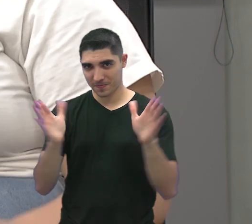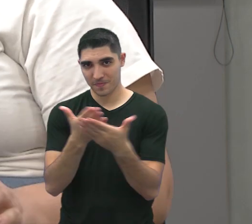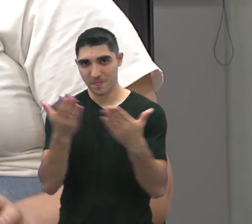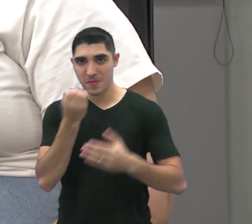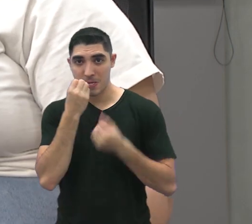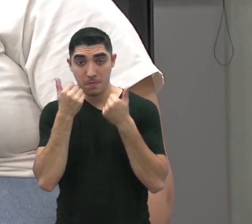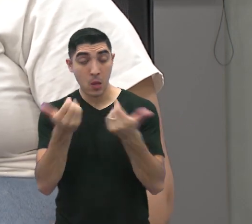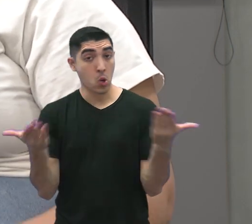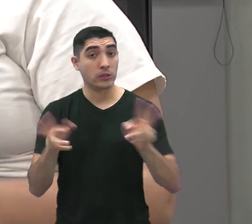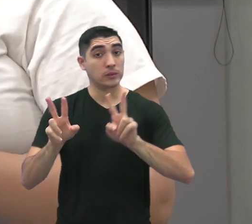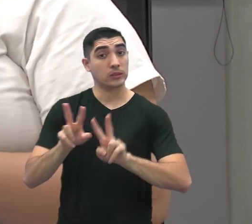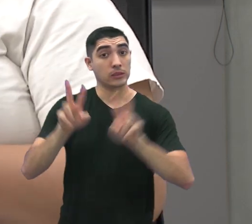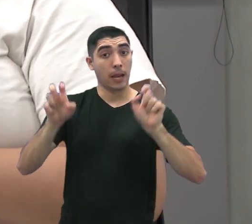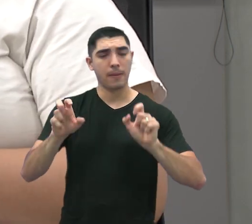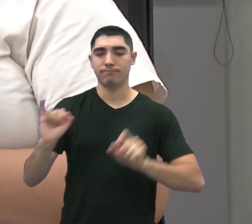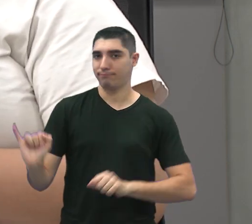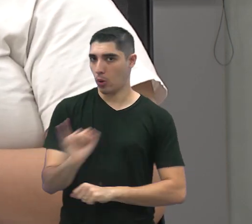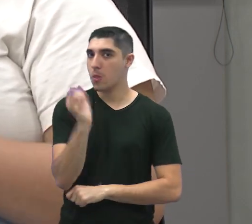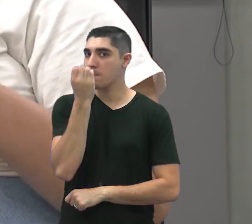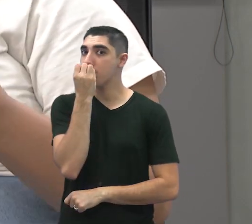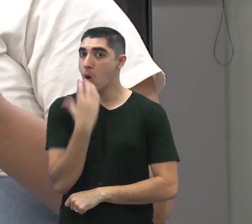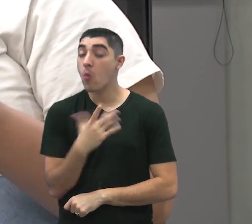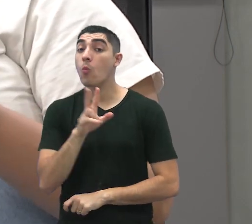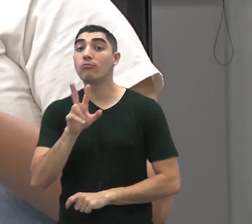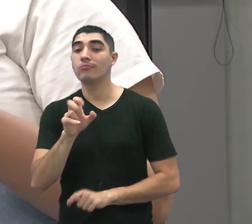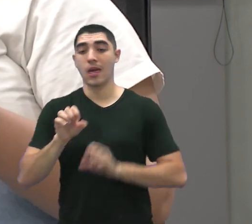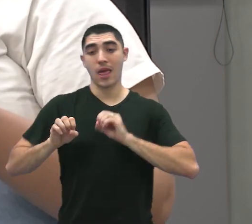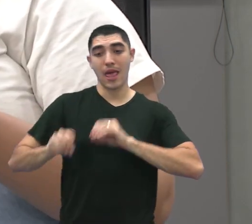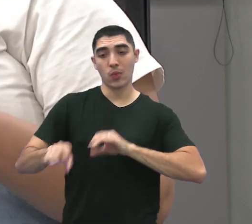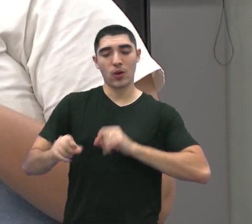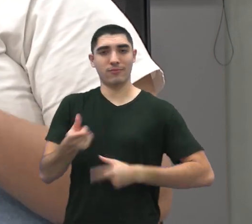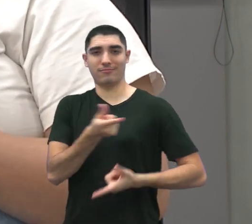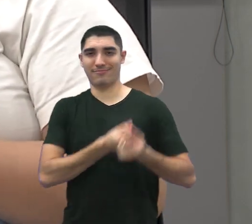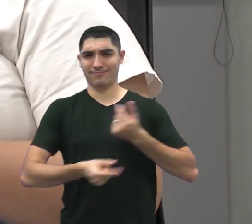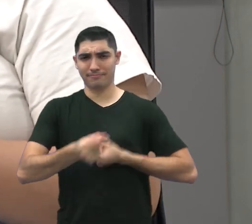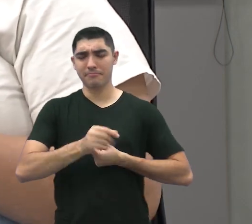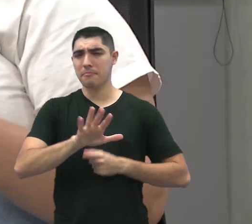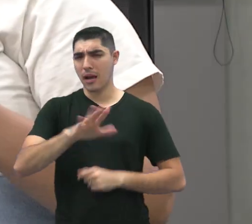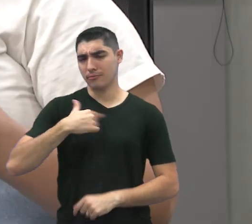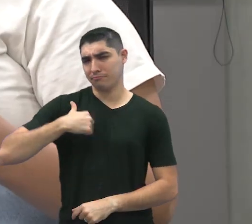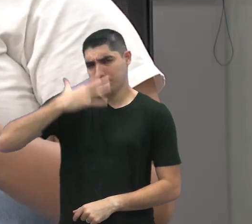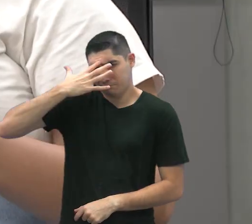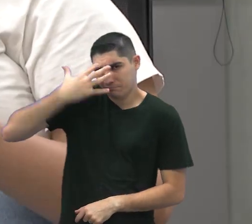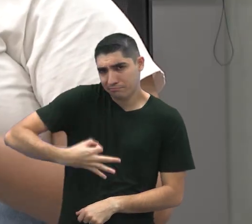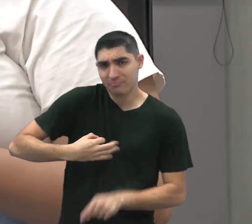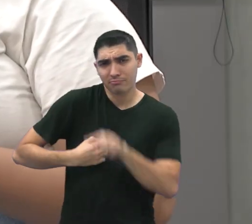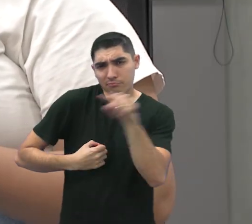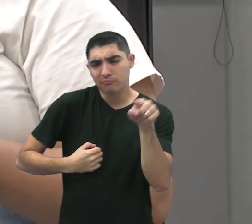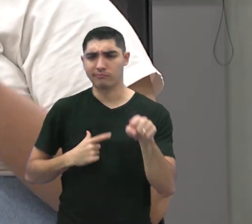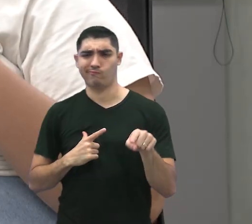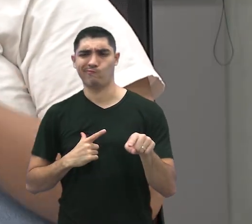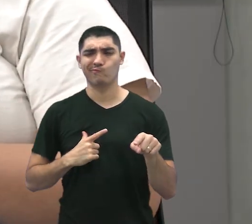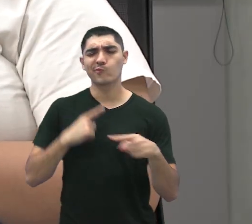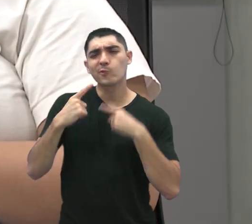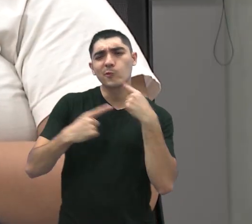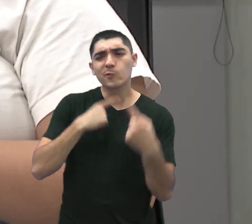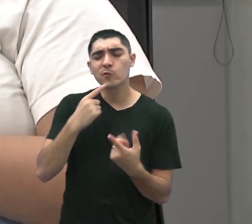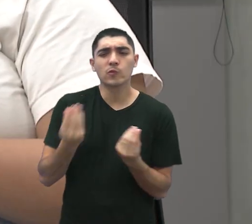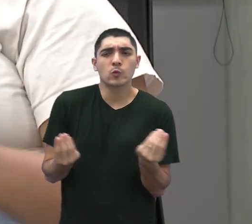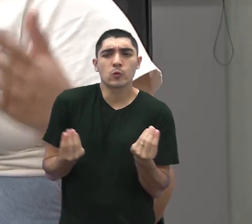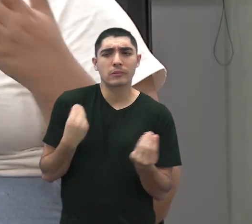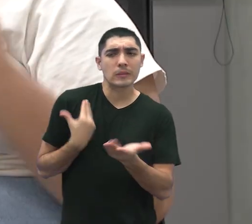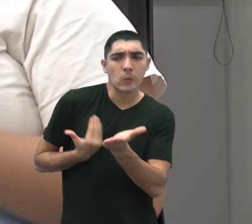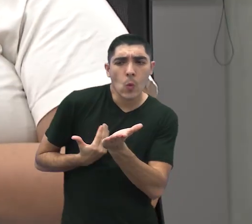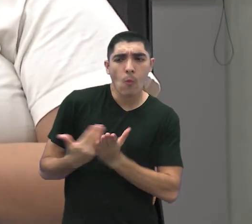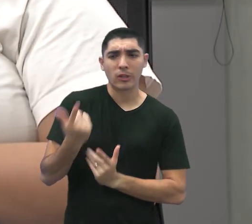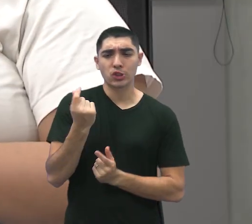Bom, hoje o programa está falando de um tema muito interessante, educação financeira. Mas eu tenho certeza que muita gente deve ter dúvidas de como começar de fato